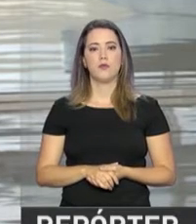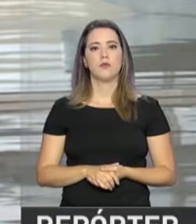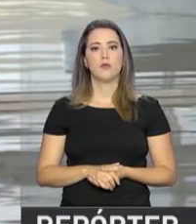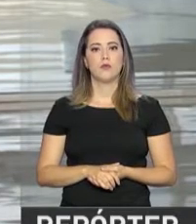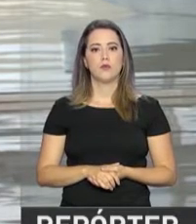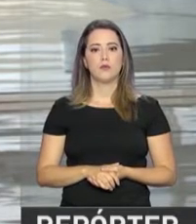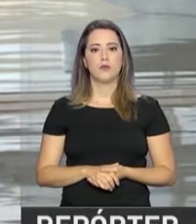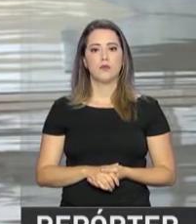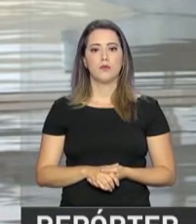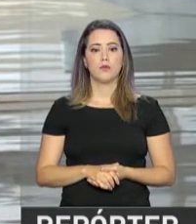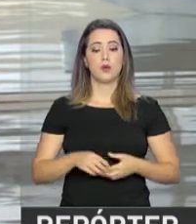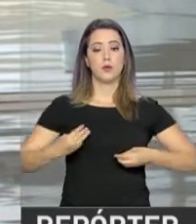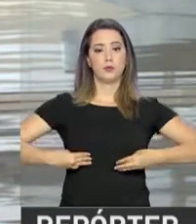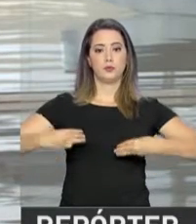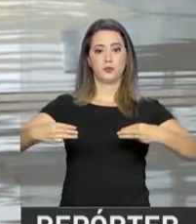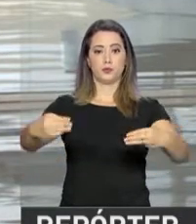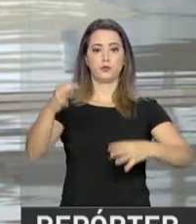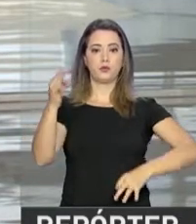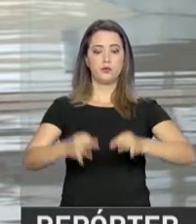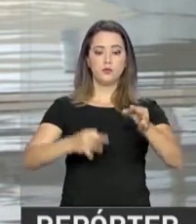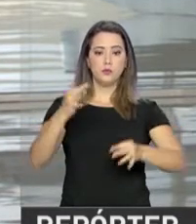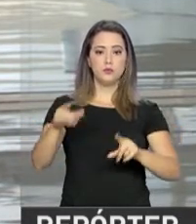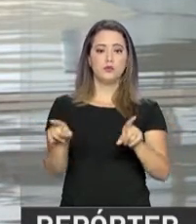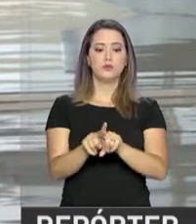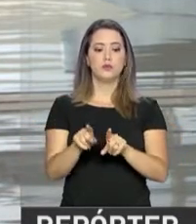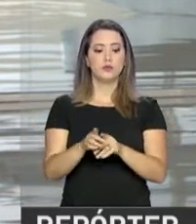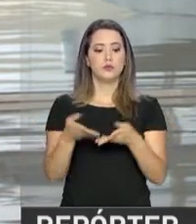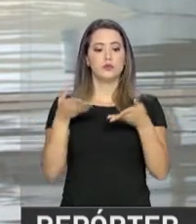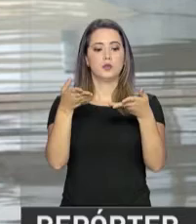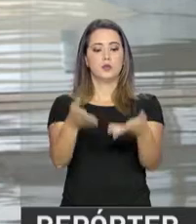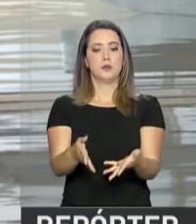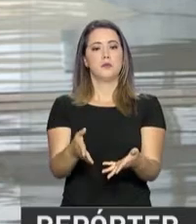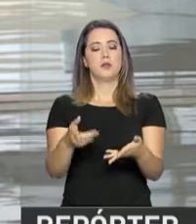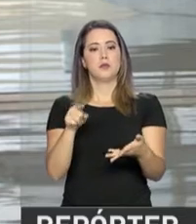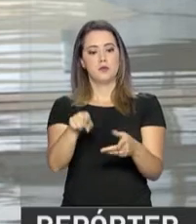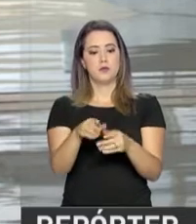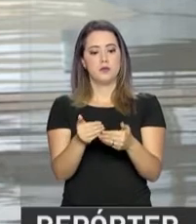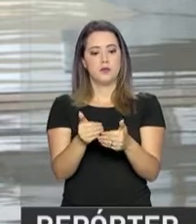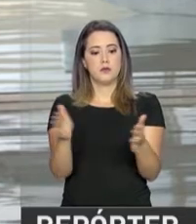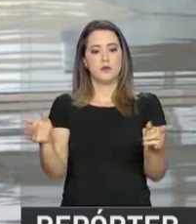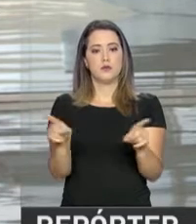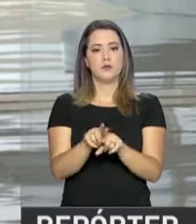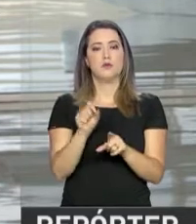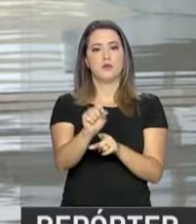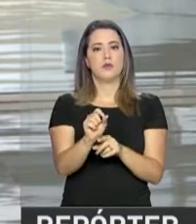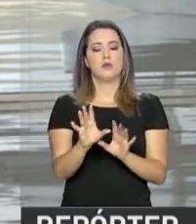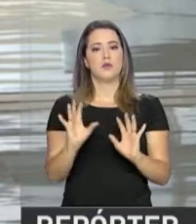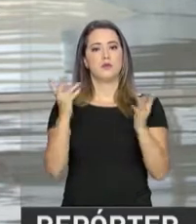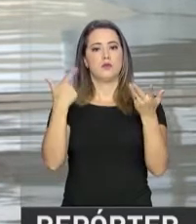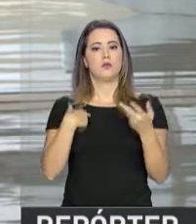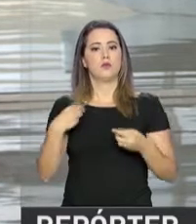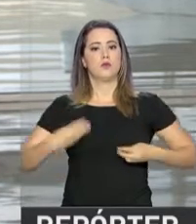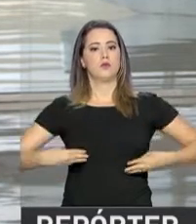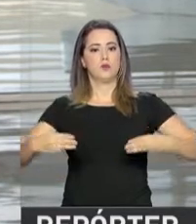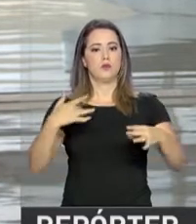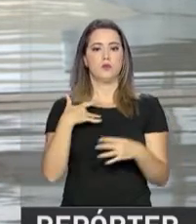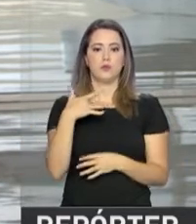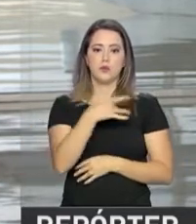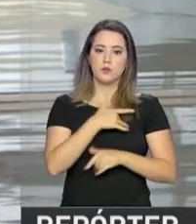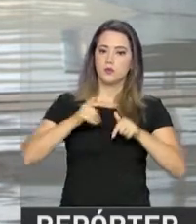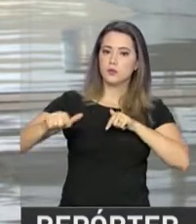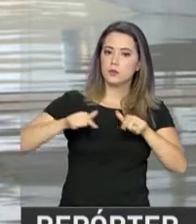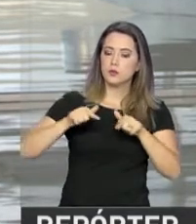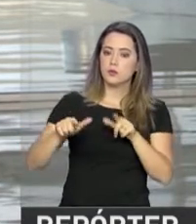além do ministro da justiça o quarto jardim também vão participar da abertura deste evento os ministros da saúde do